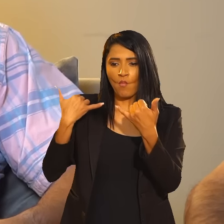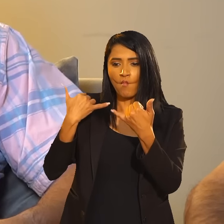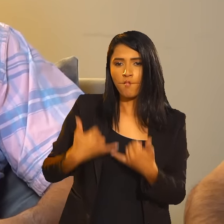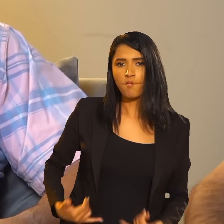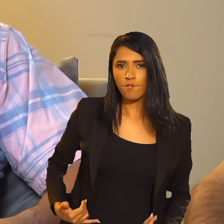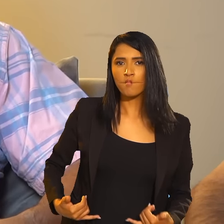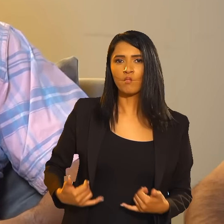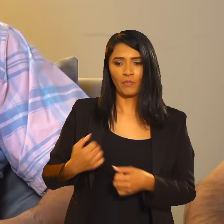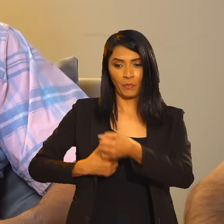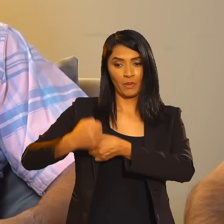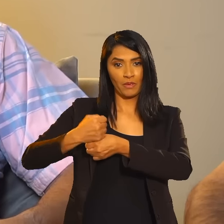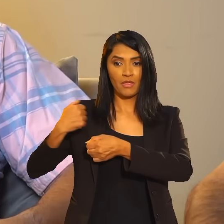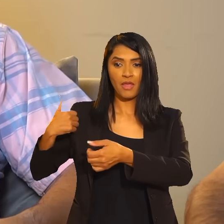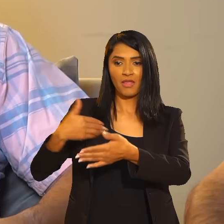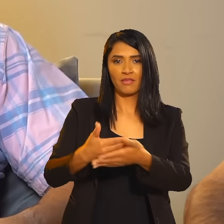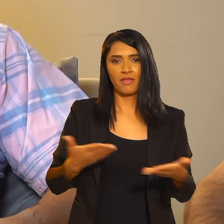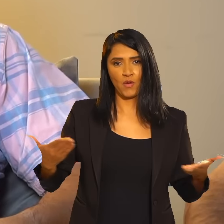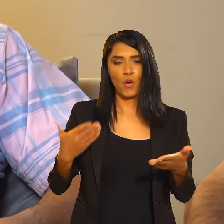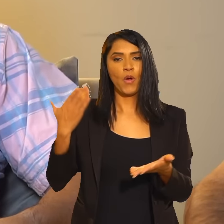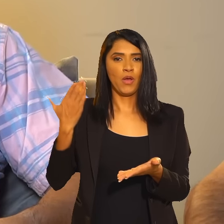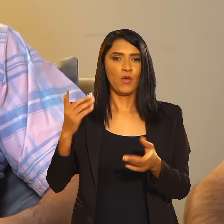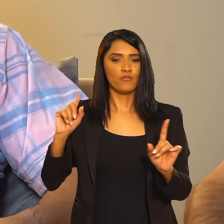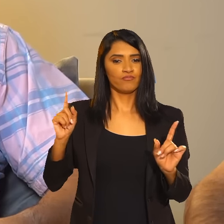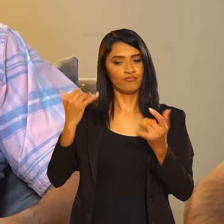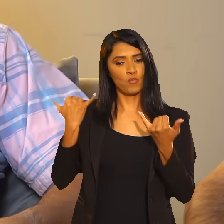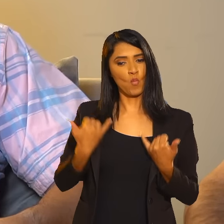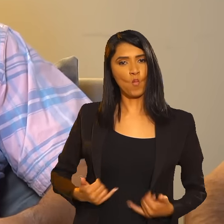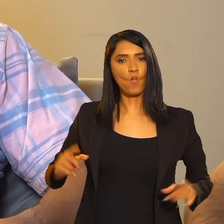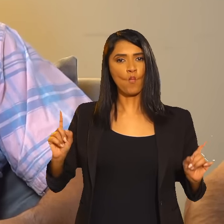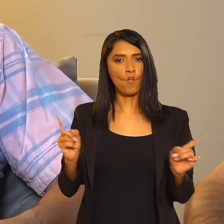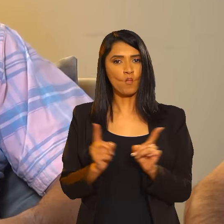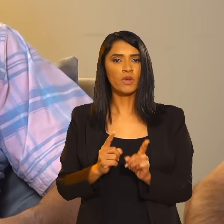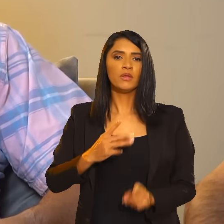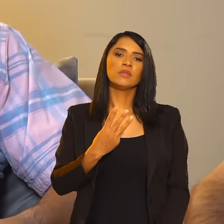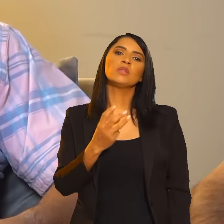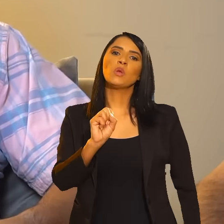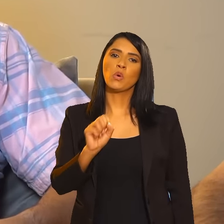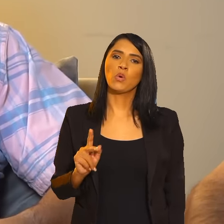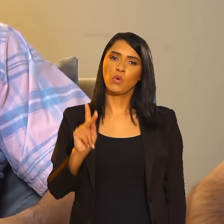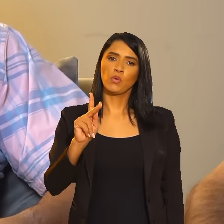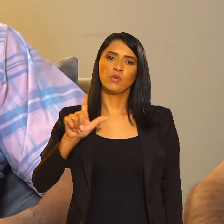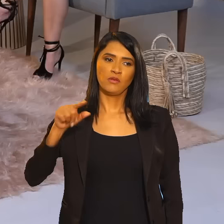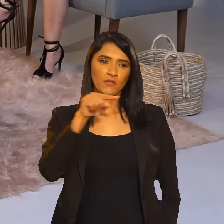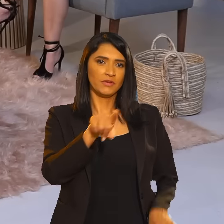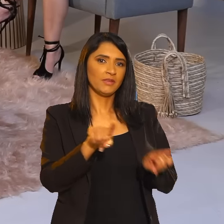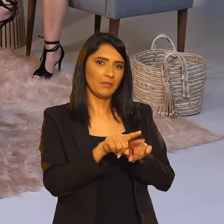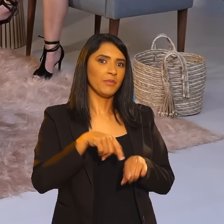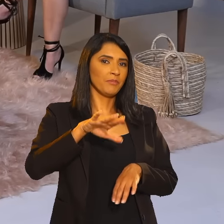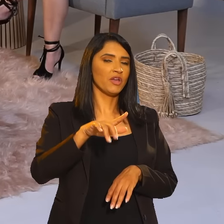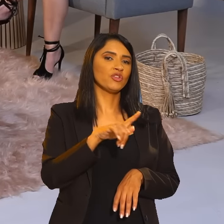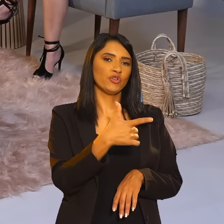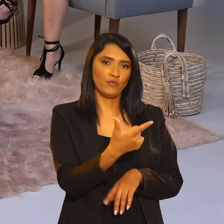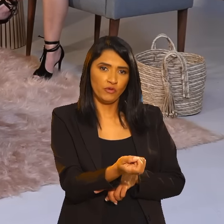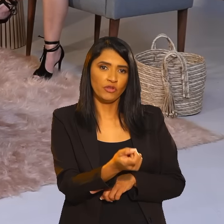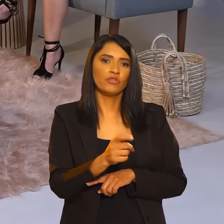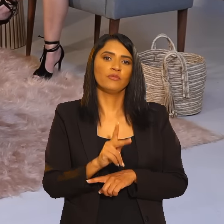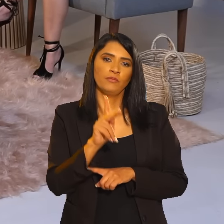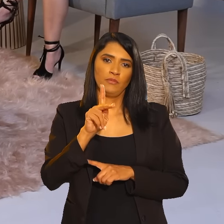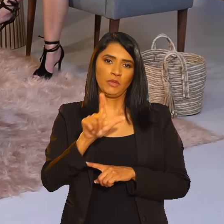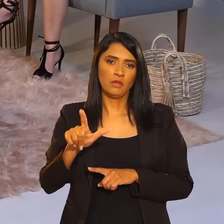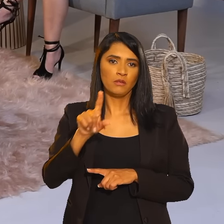né? Do ano passado para cá, eu perdi 38 quilos. Você também perdeu mais de 20 quilos, né, Jéssica? Então, não